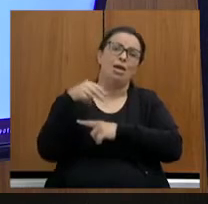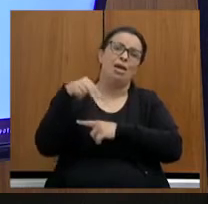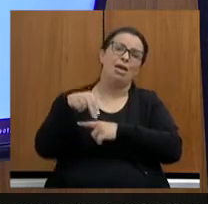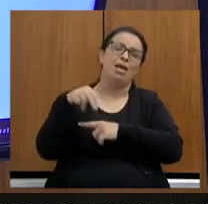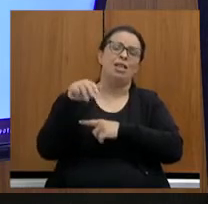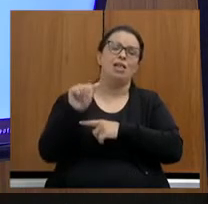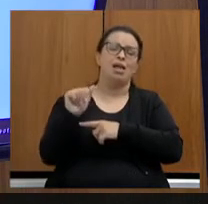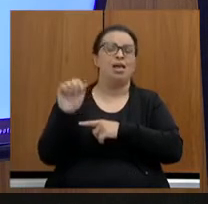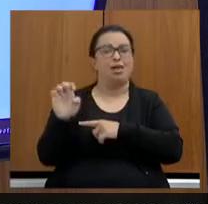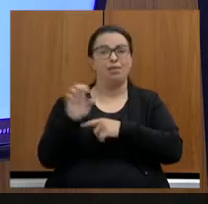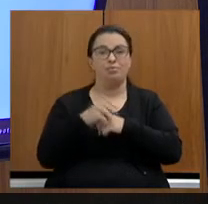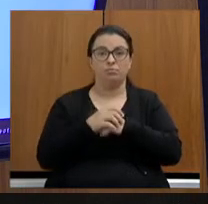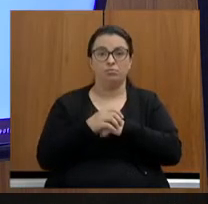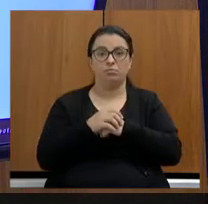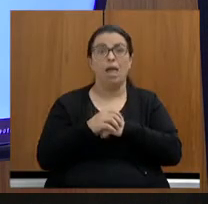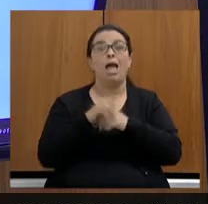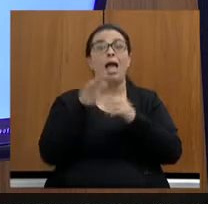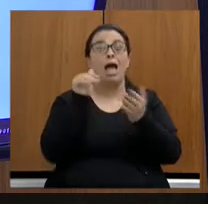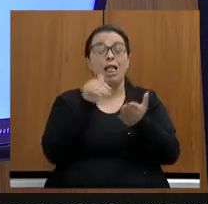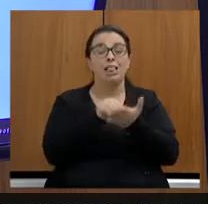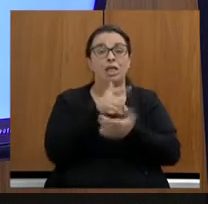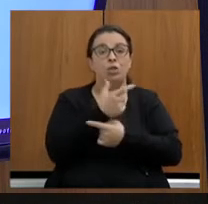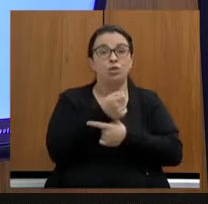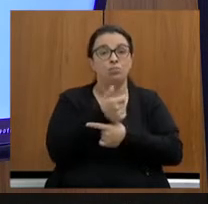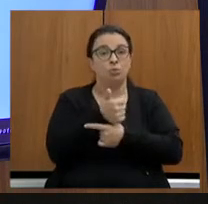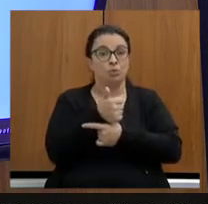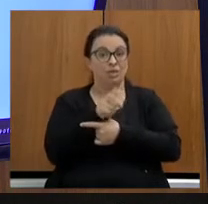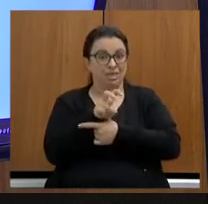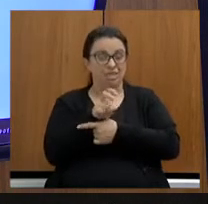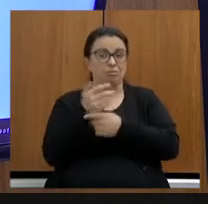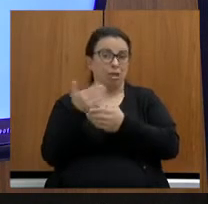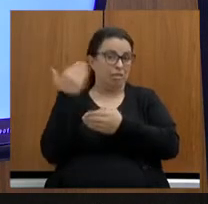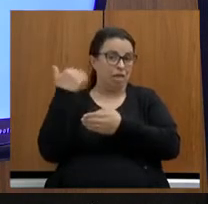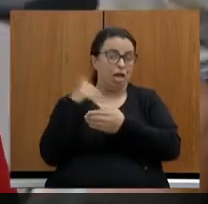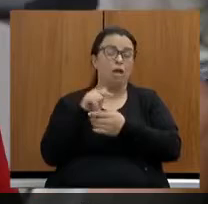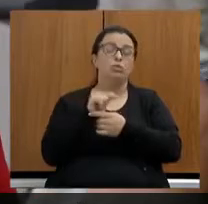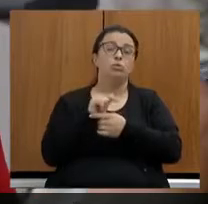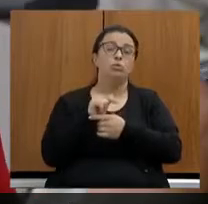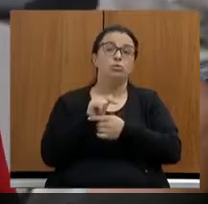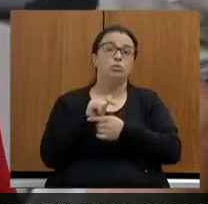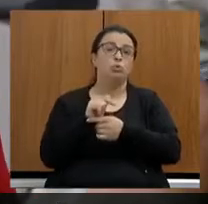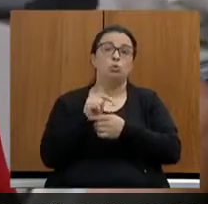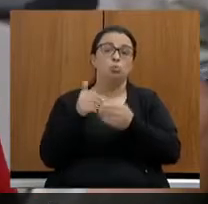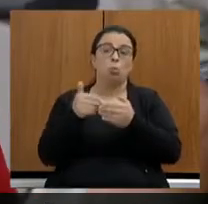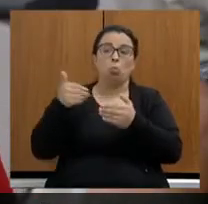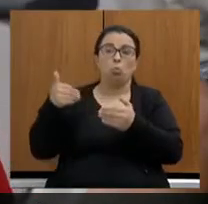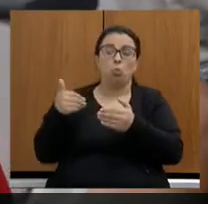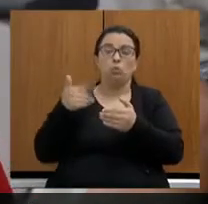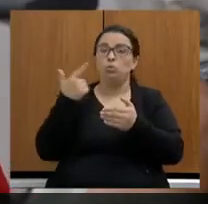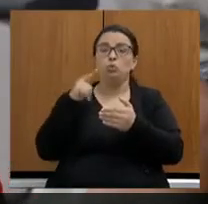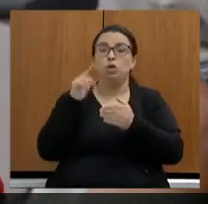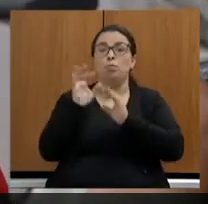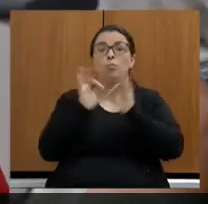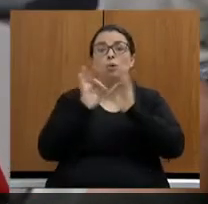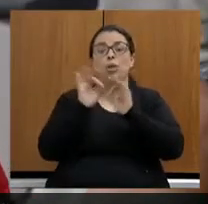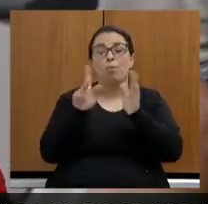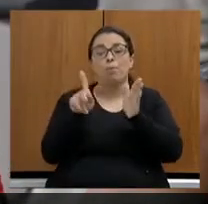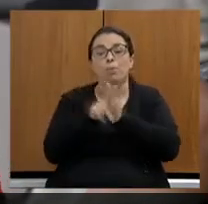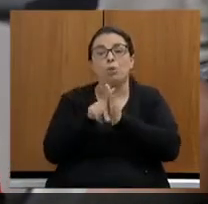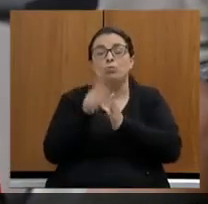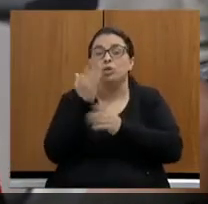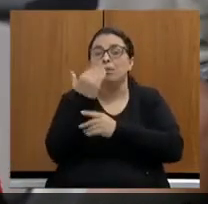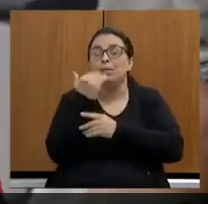2015 não existe não existia programa próprio é de alimentação escolar no estado